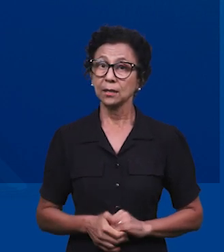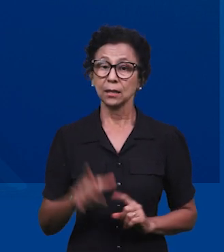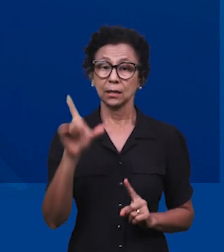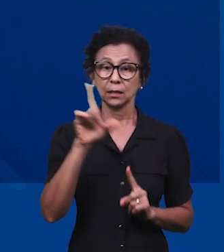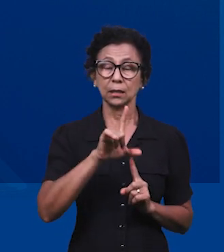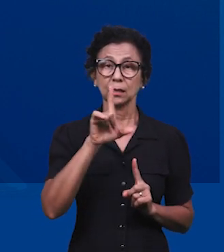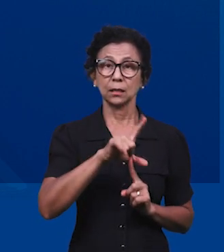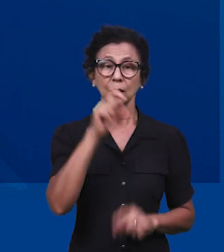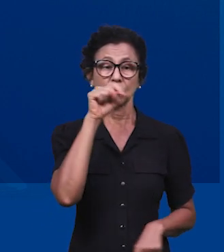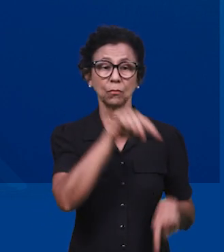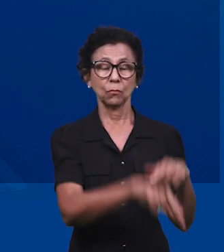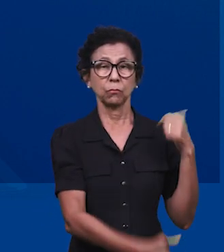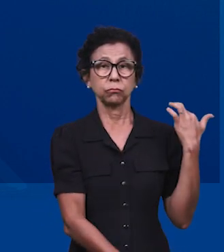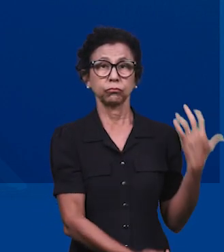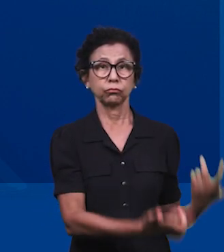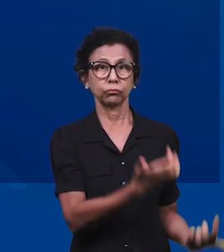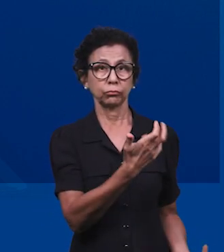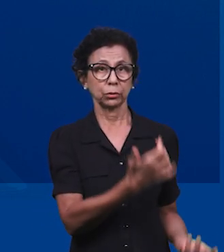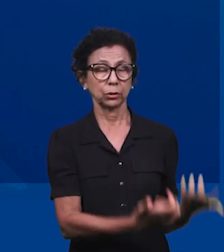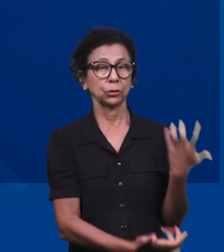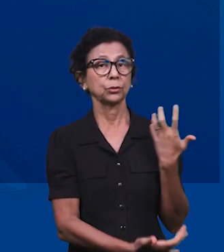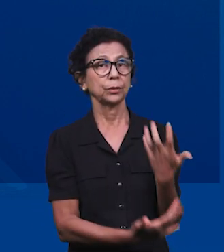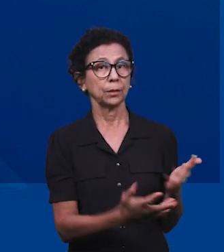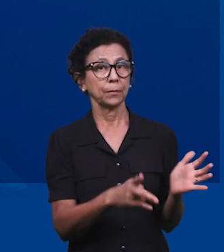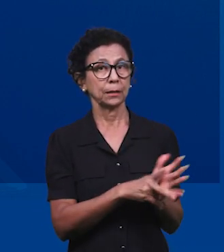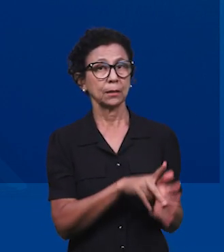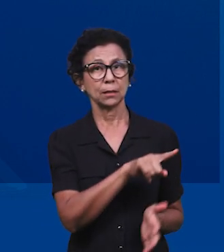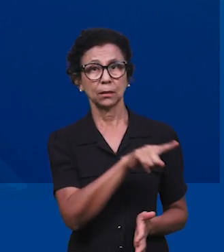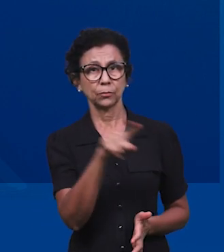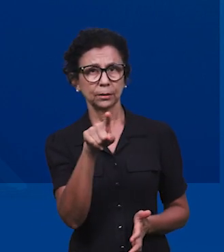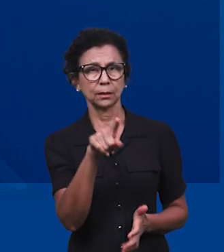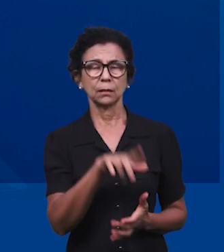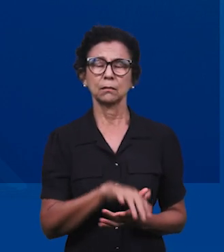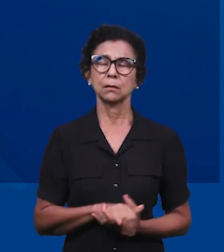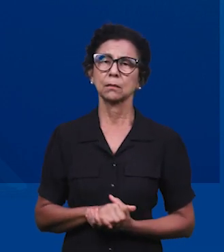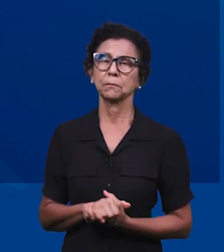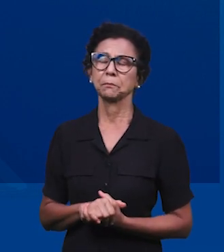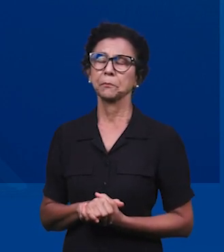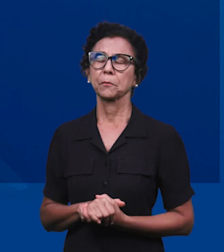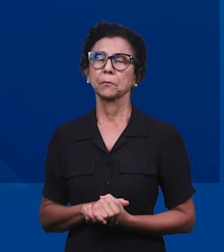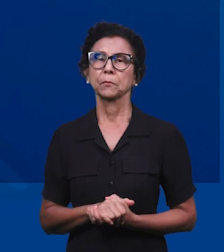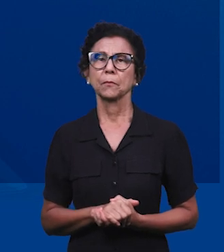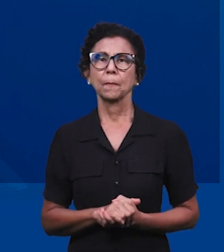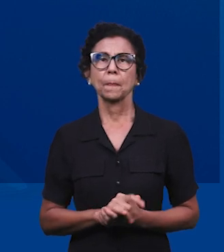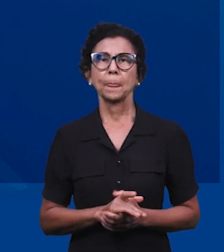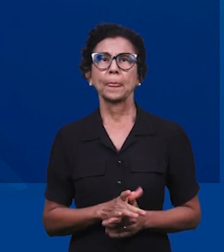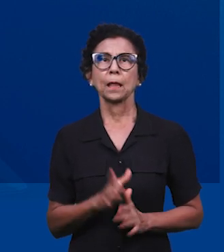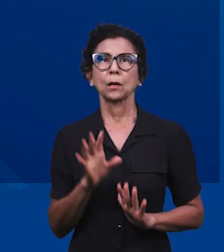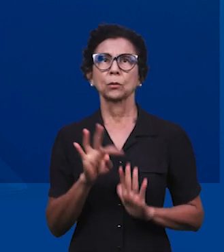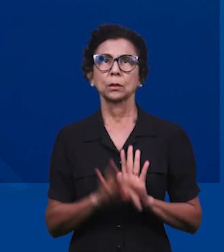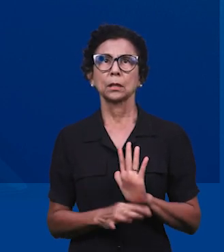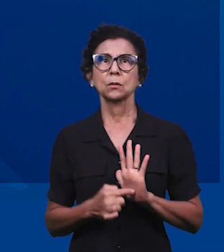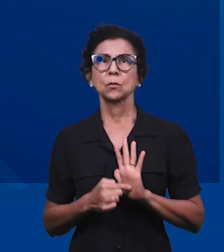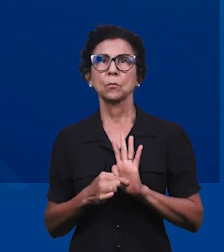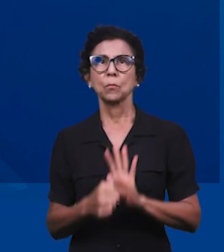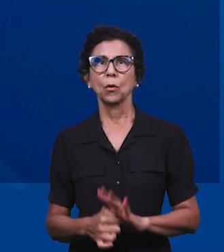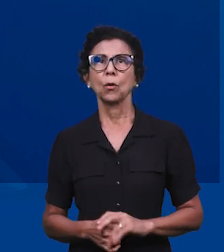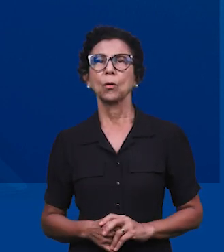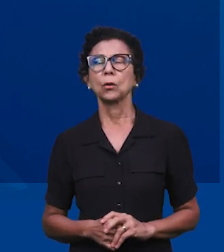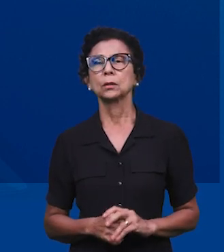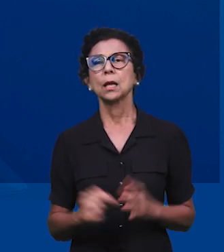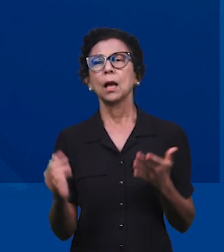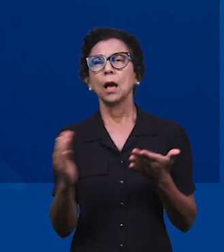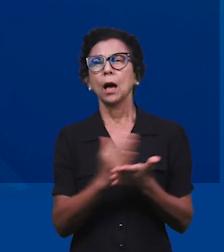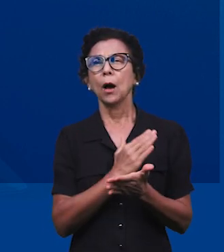carga vos não porém. O texto que fala sobre aos restantes que estão em